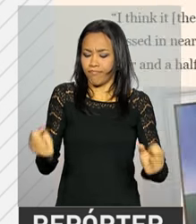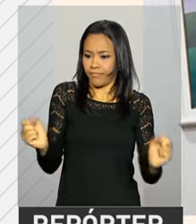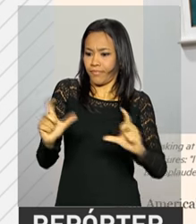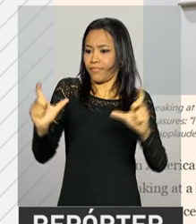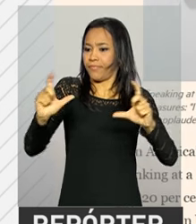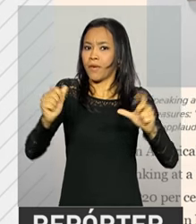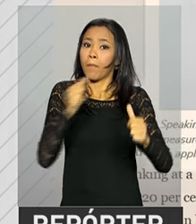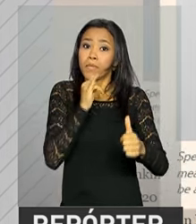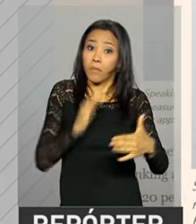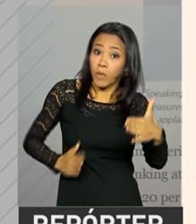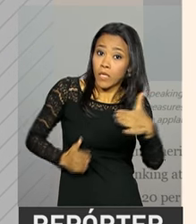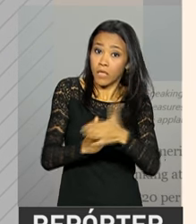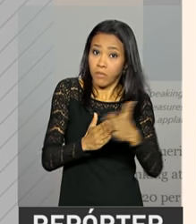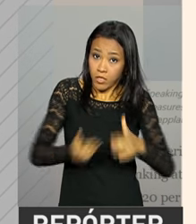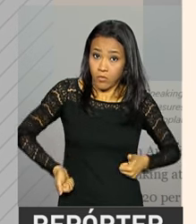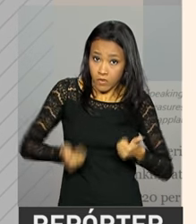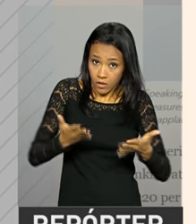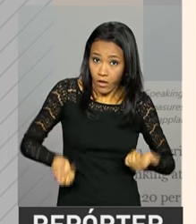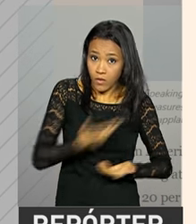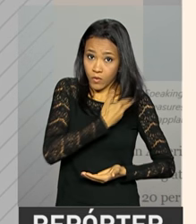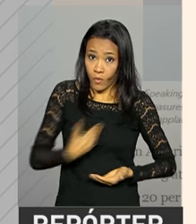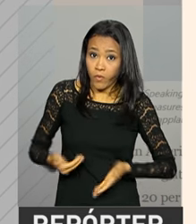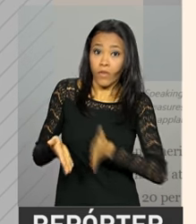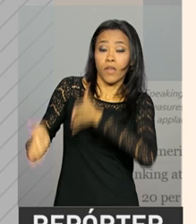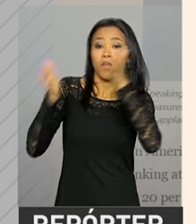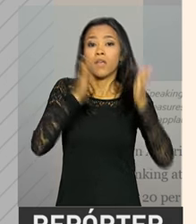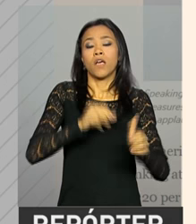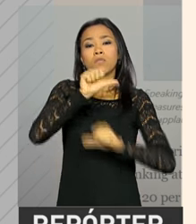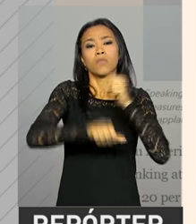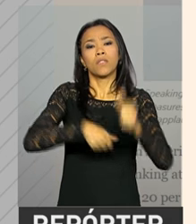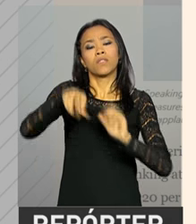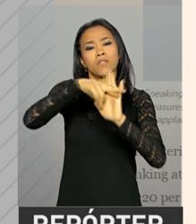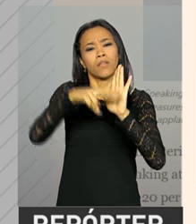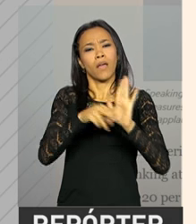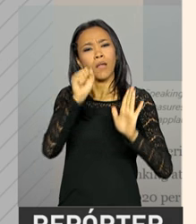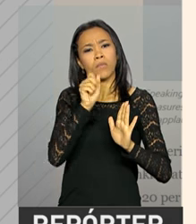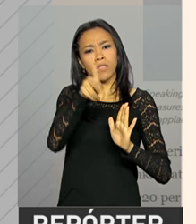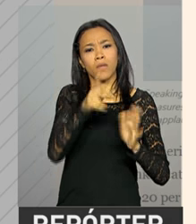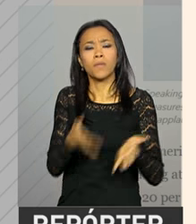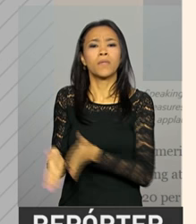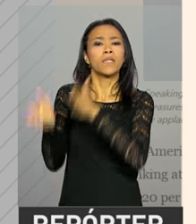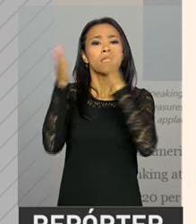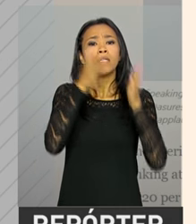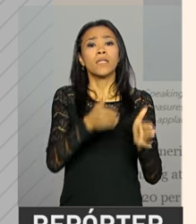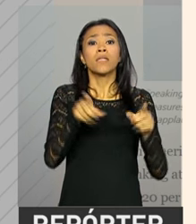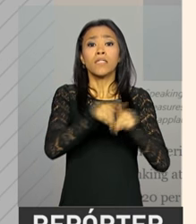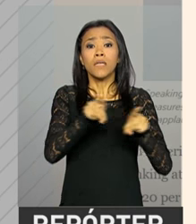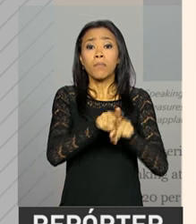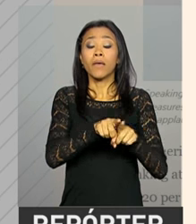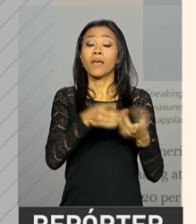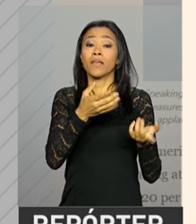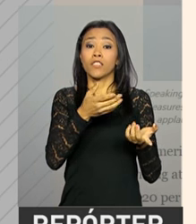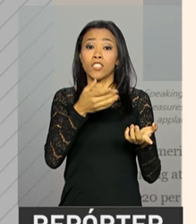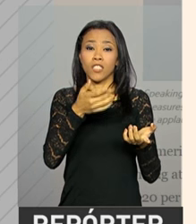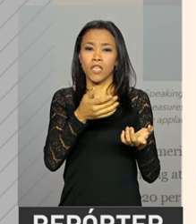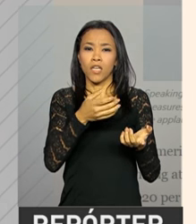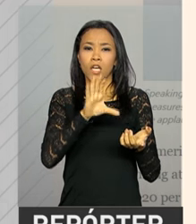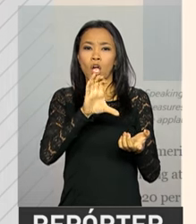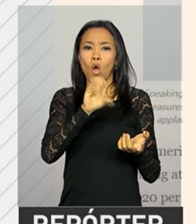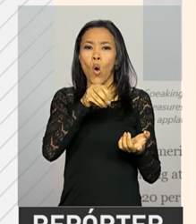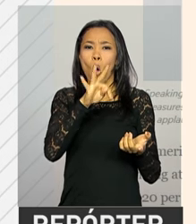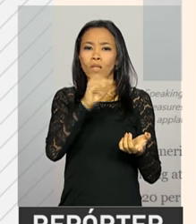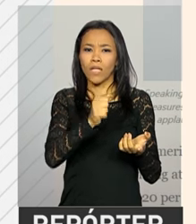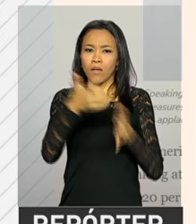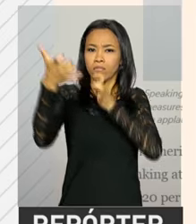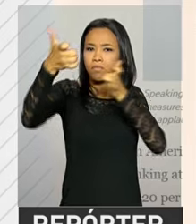teto para os gastos públicos, a reforma da previdência e também as medidas, como, por exemplo, a autorização para saques de contas inativas